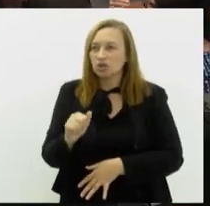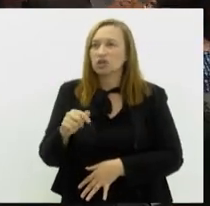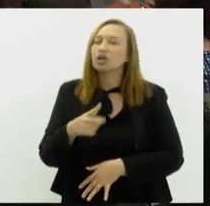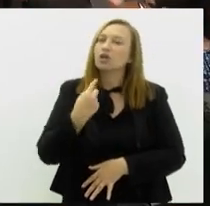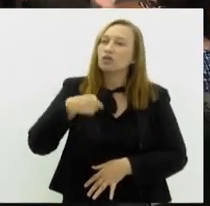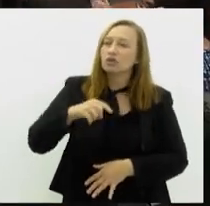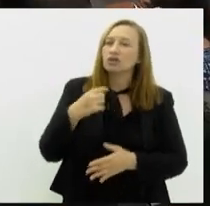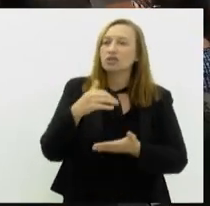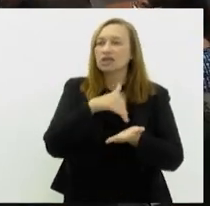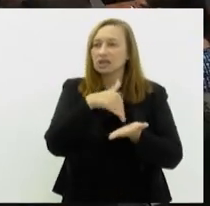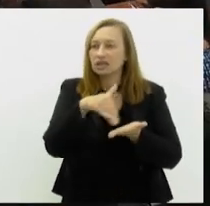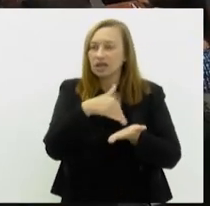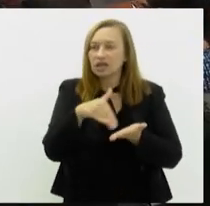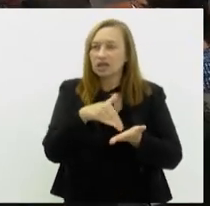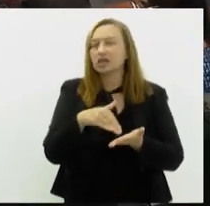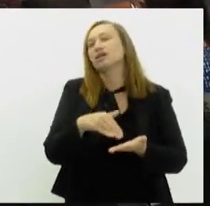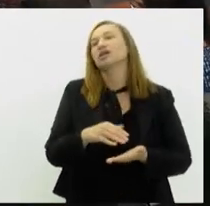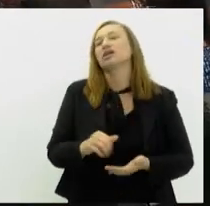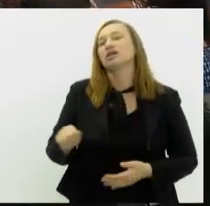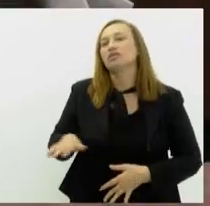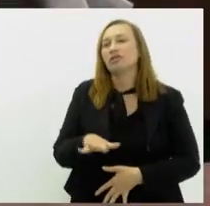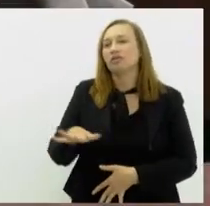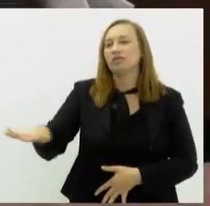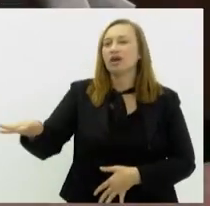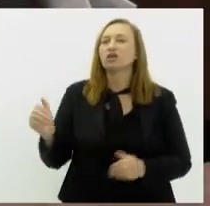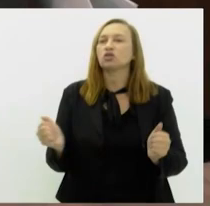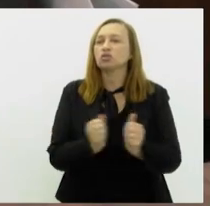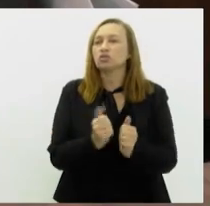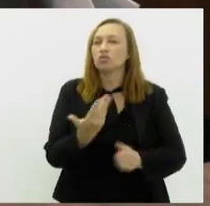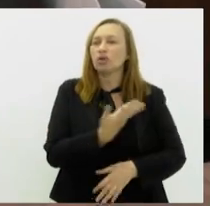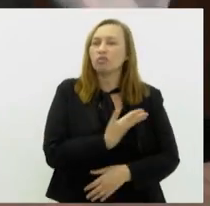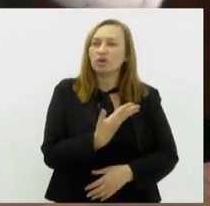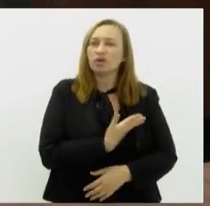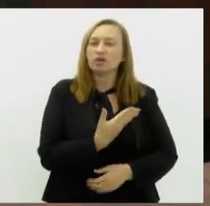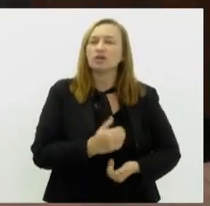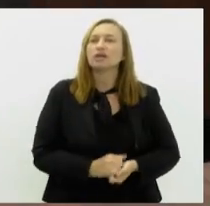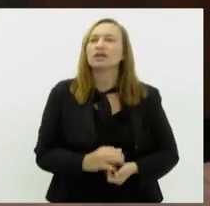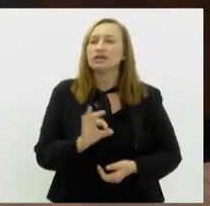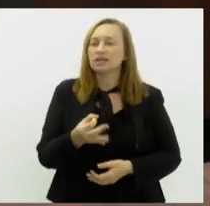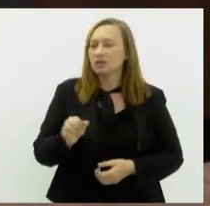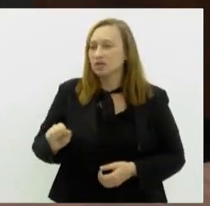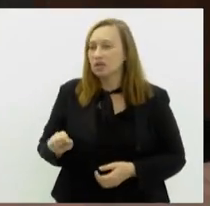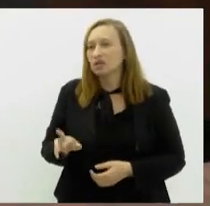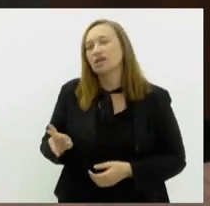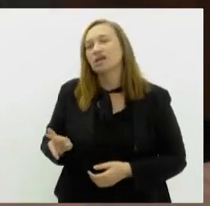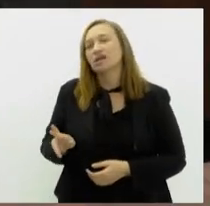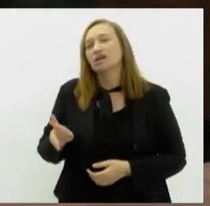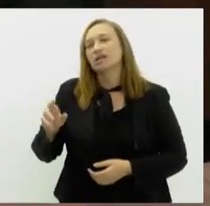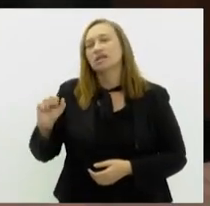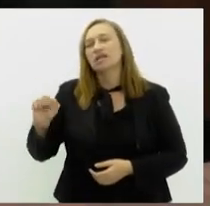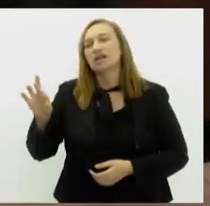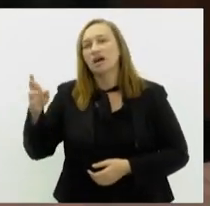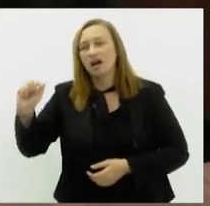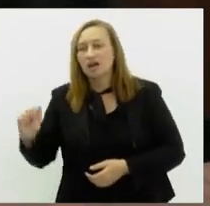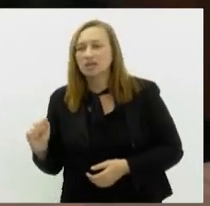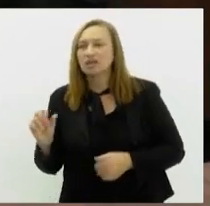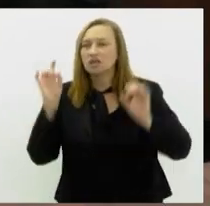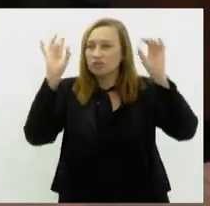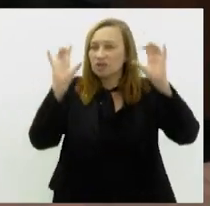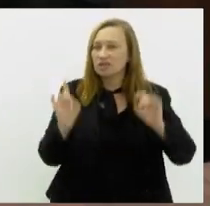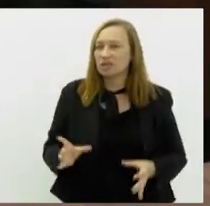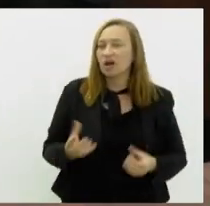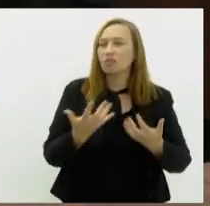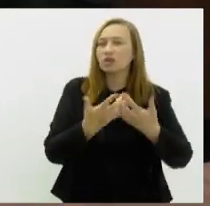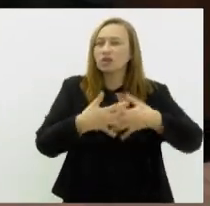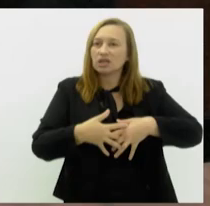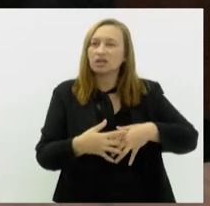Nacional de Periferias, junto do meu companheiro Guilherme Simões, e tenho certeza que a região serrana, em especial a minha Petrópolis, vão receber muitas